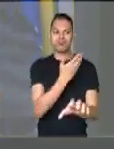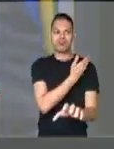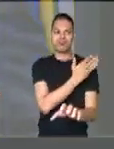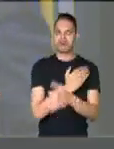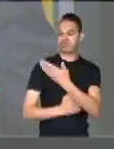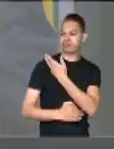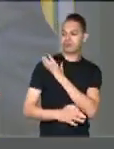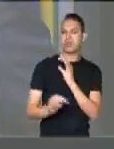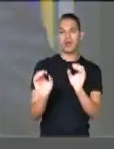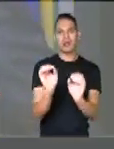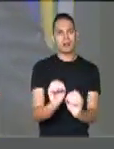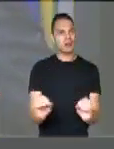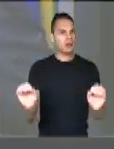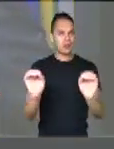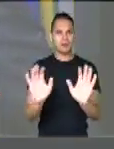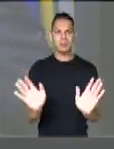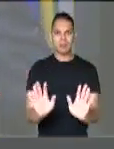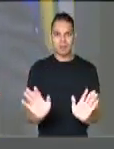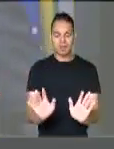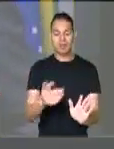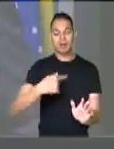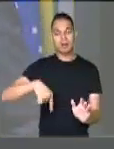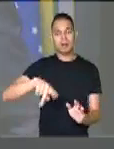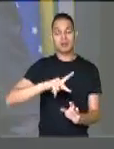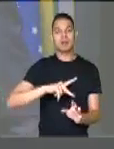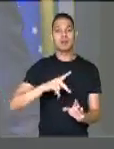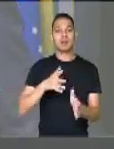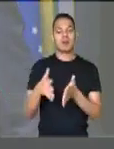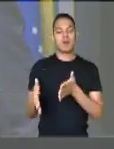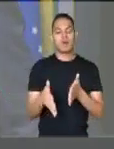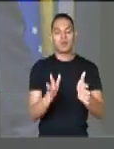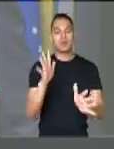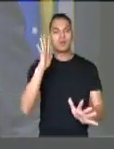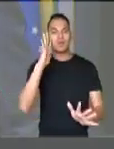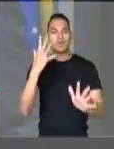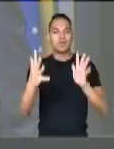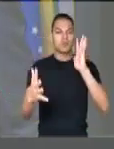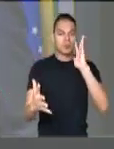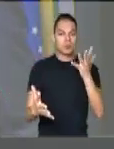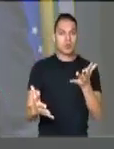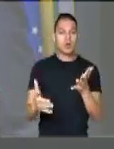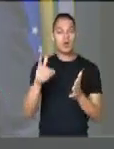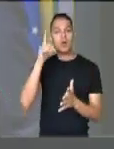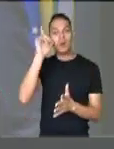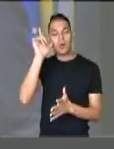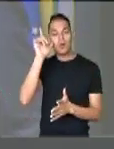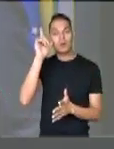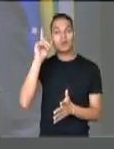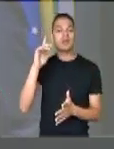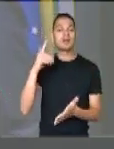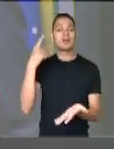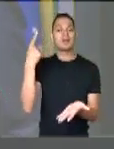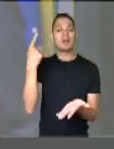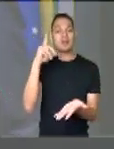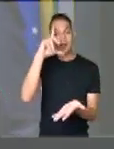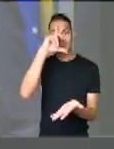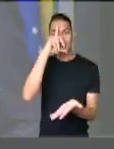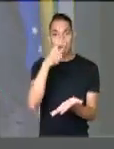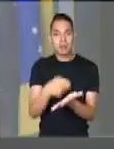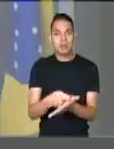possamos, prefeito Colbert Martins, encontrar caminhos. E ficou decidido, teremos como